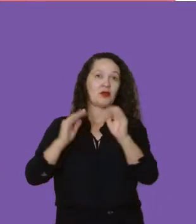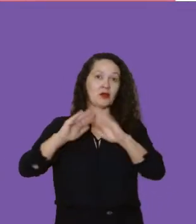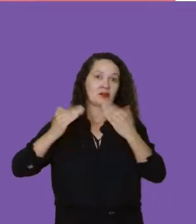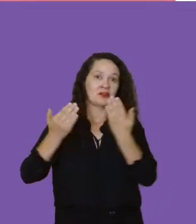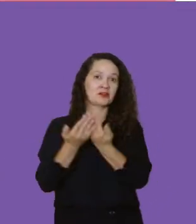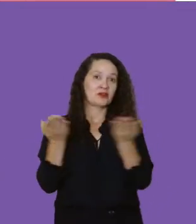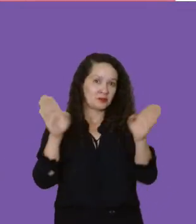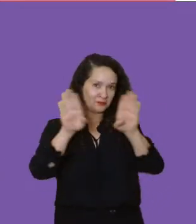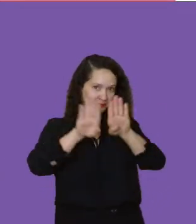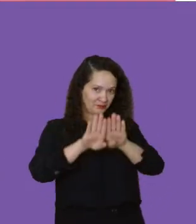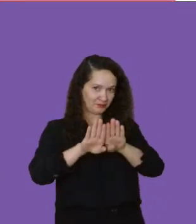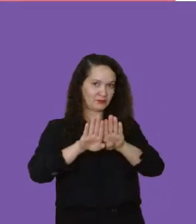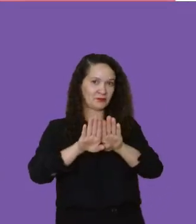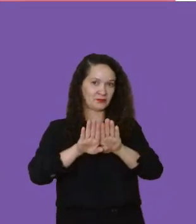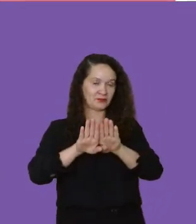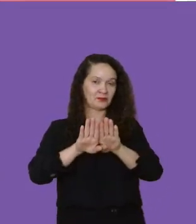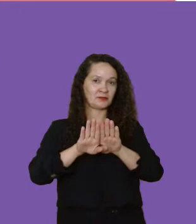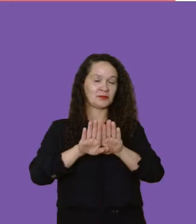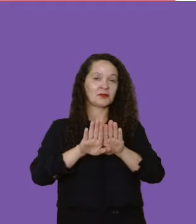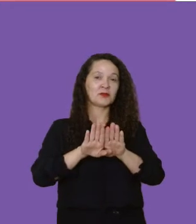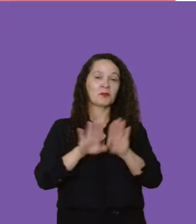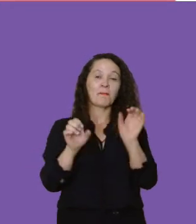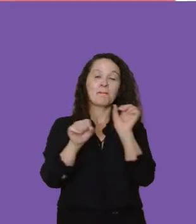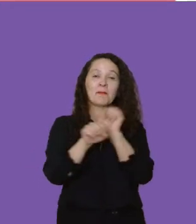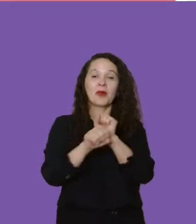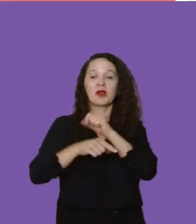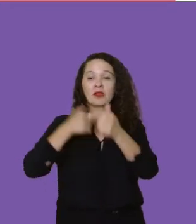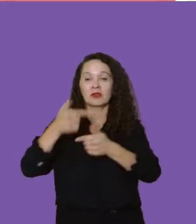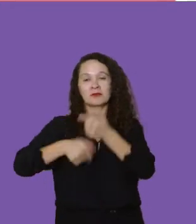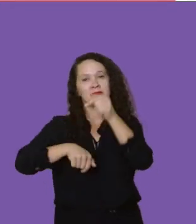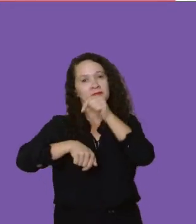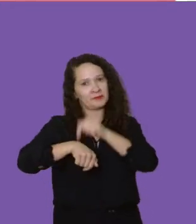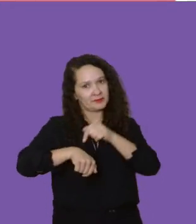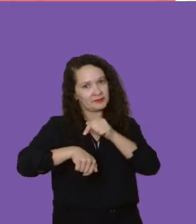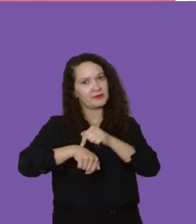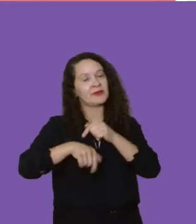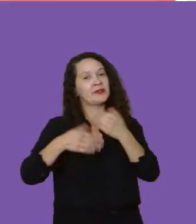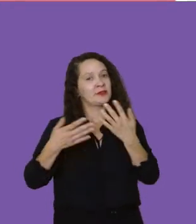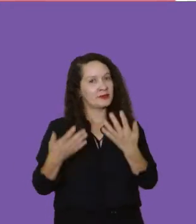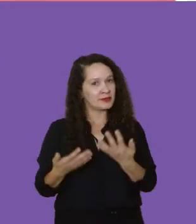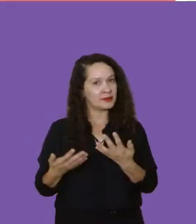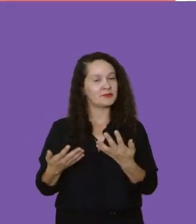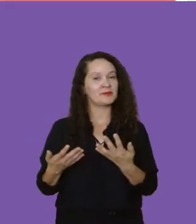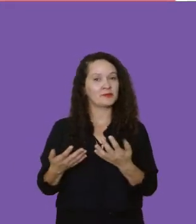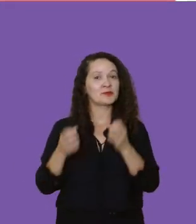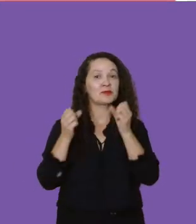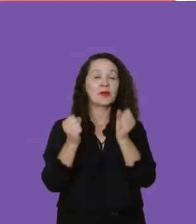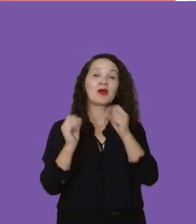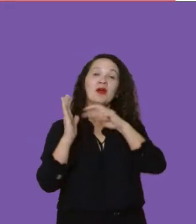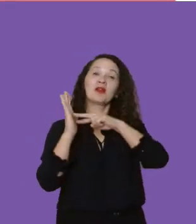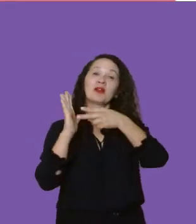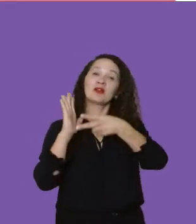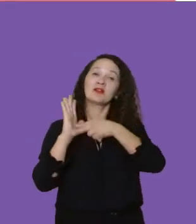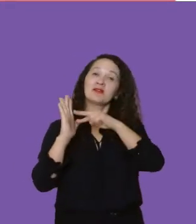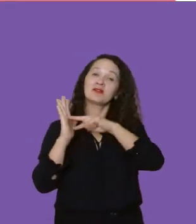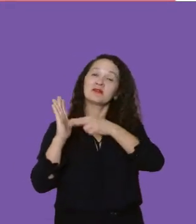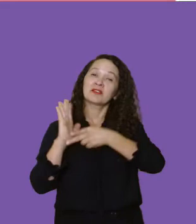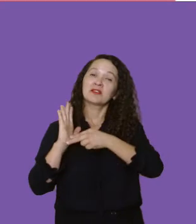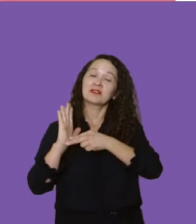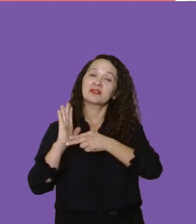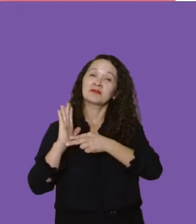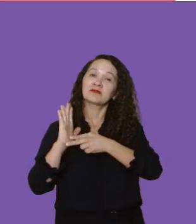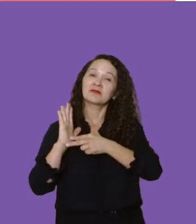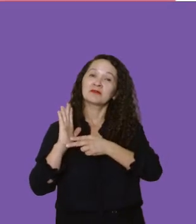ficaram fechadas, e sair do mercado de trabalho nesse momento pode significar que as